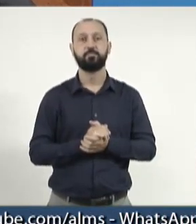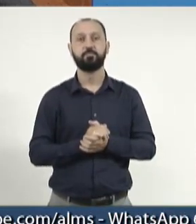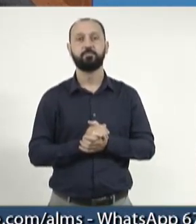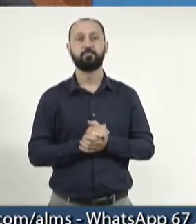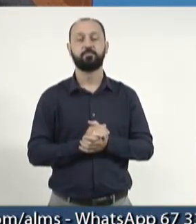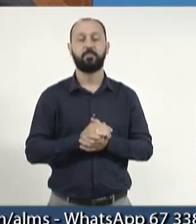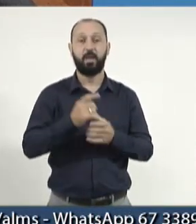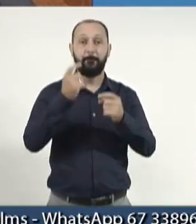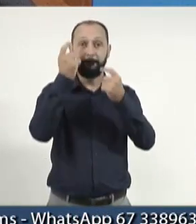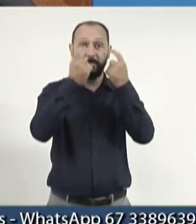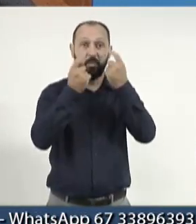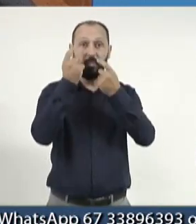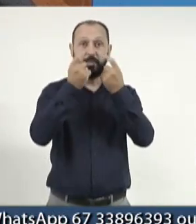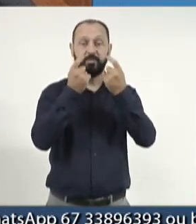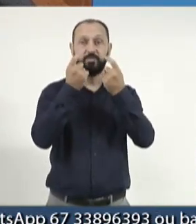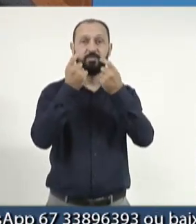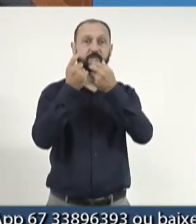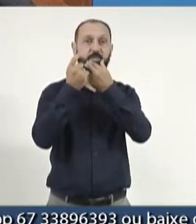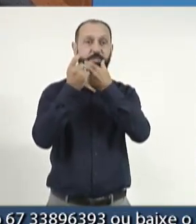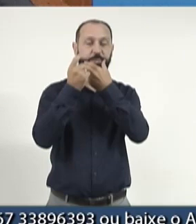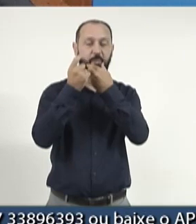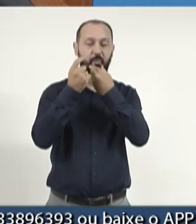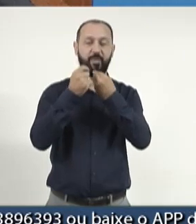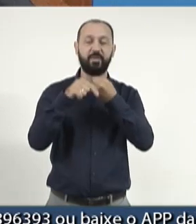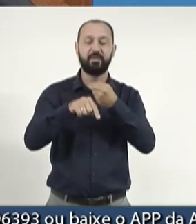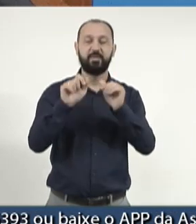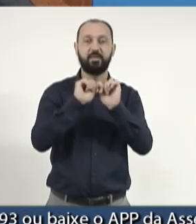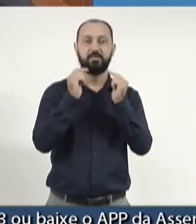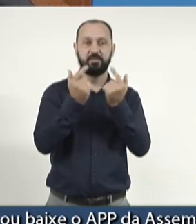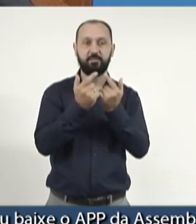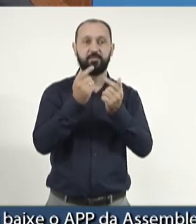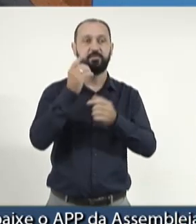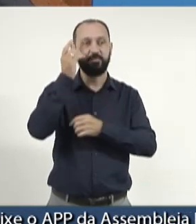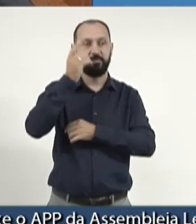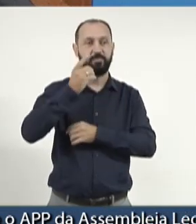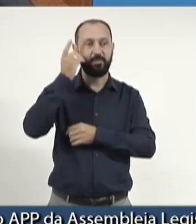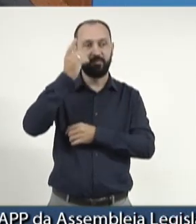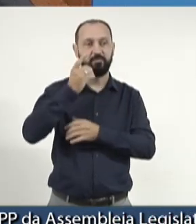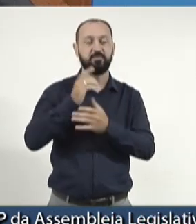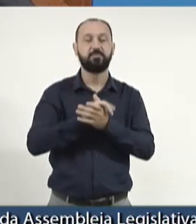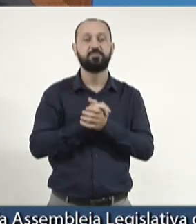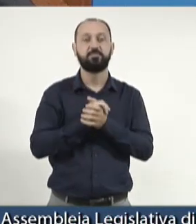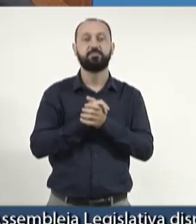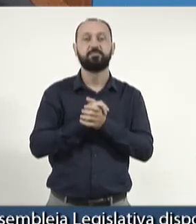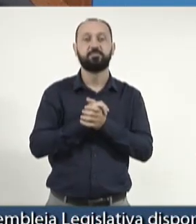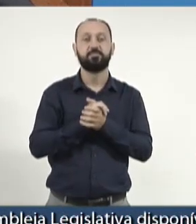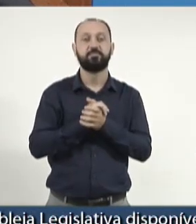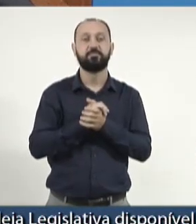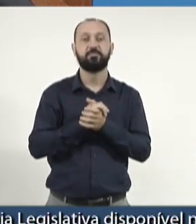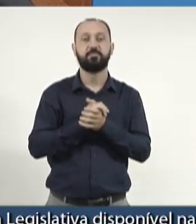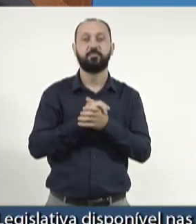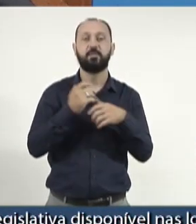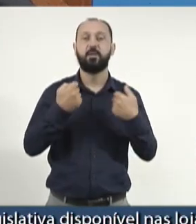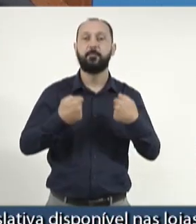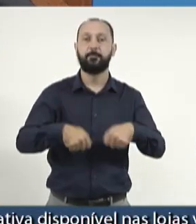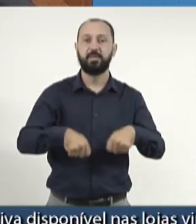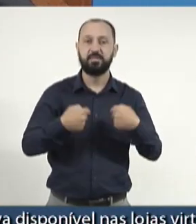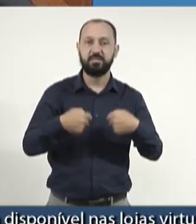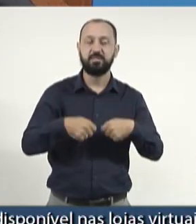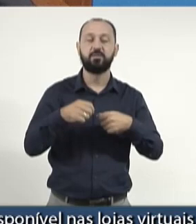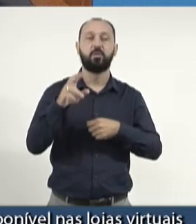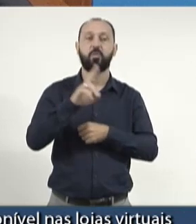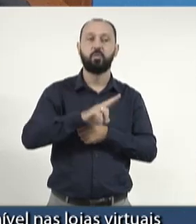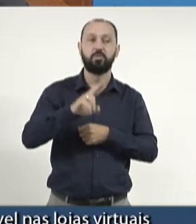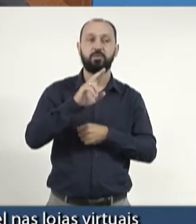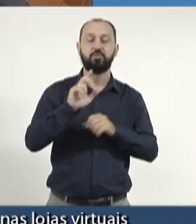É preocupante e essa casa, deputados, precisa, através